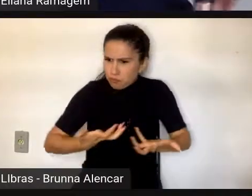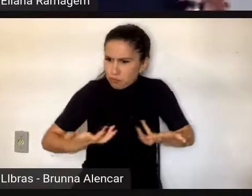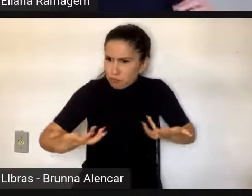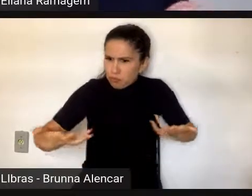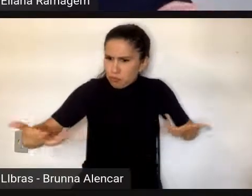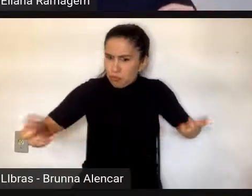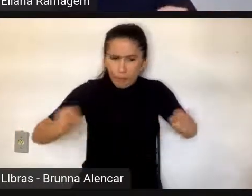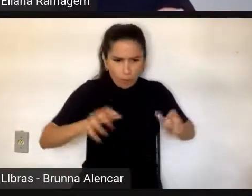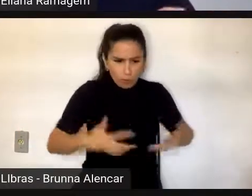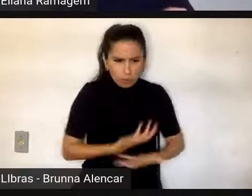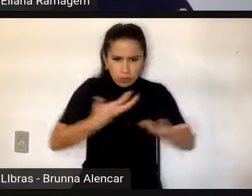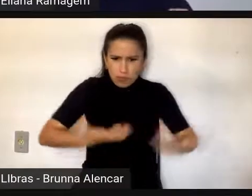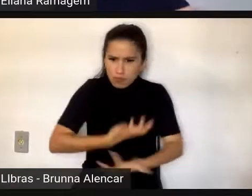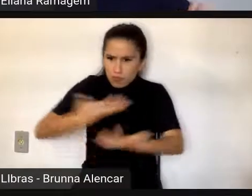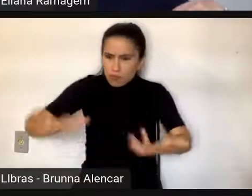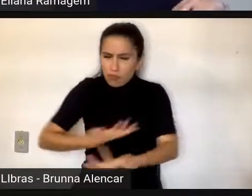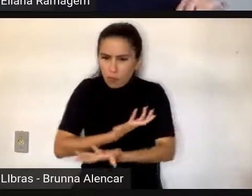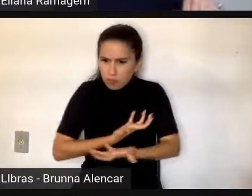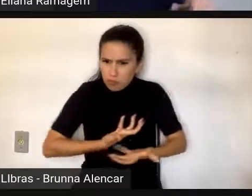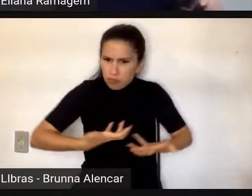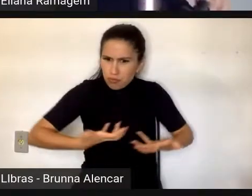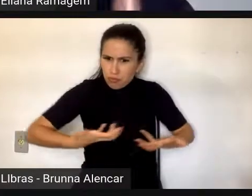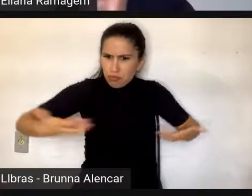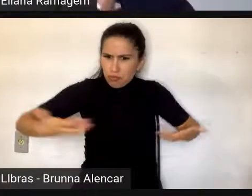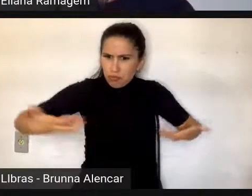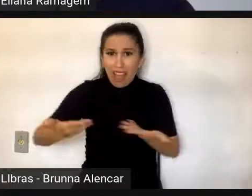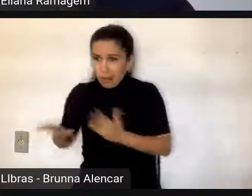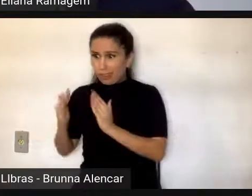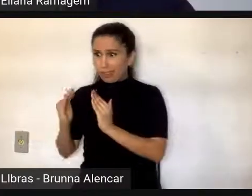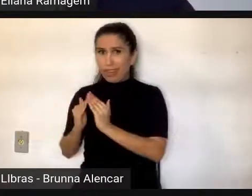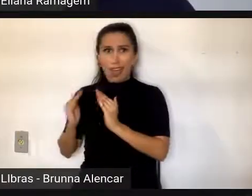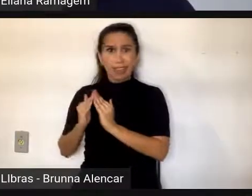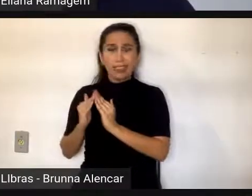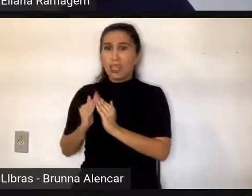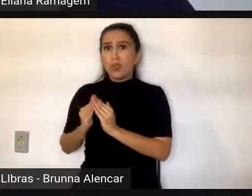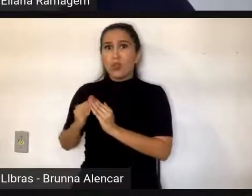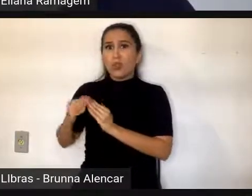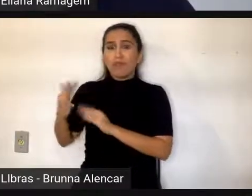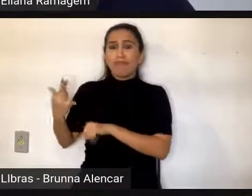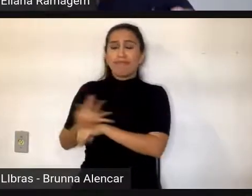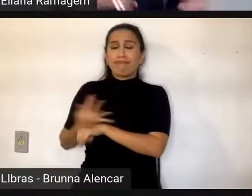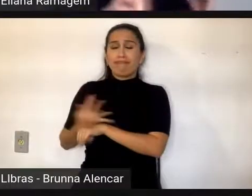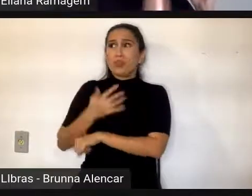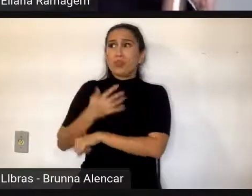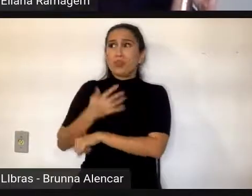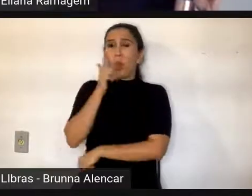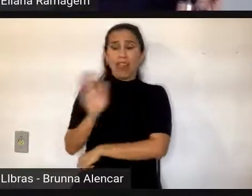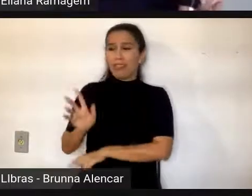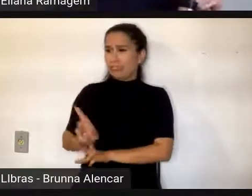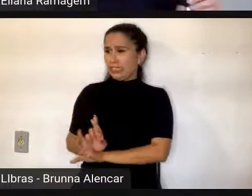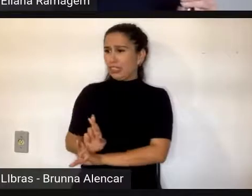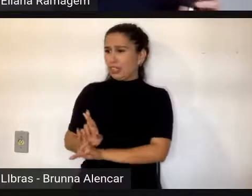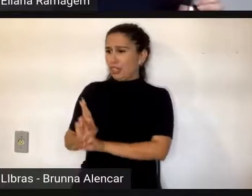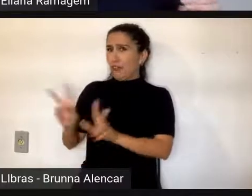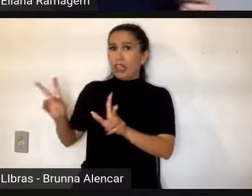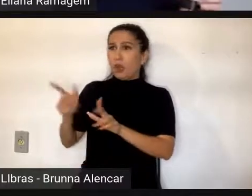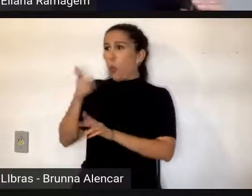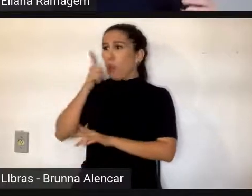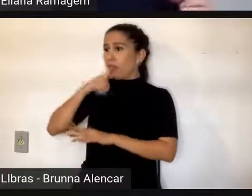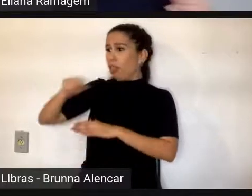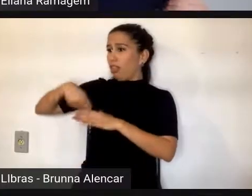está conseguindo manter esse hábito, né? Então, o delivery ele acaba sendo